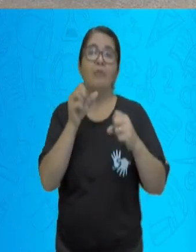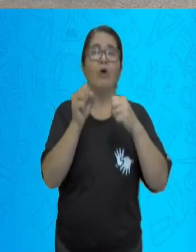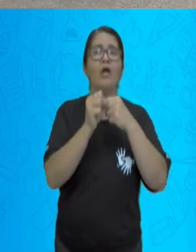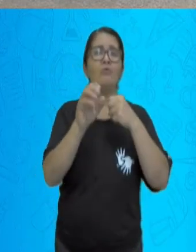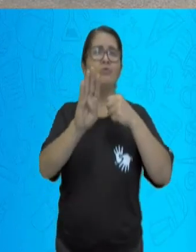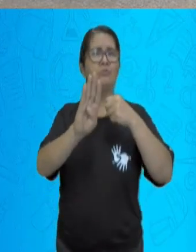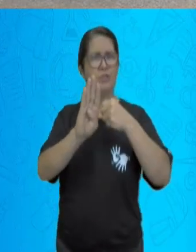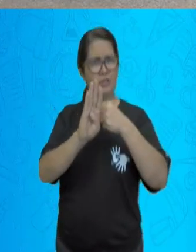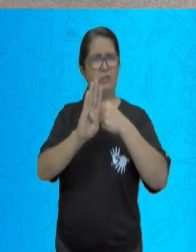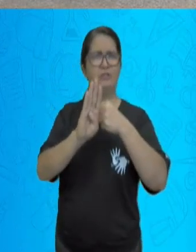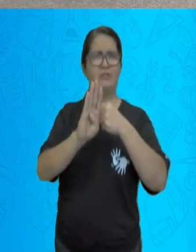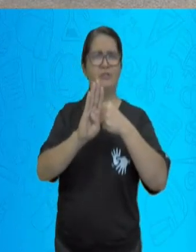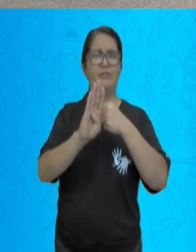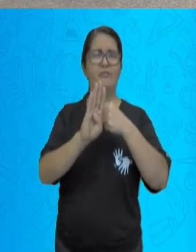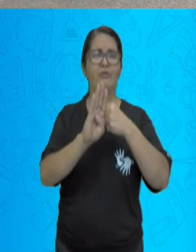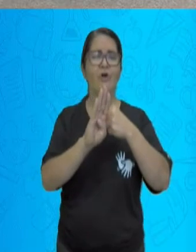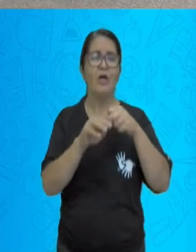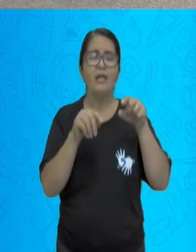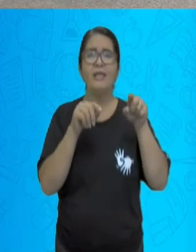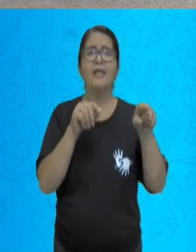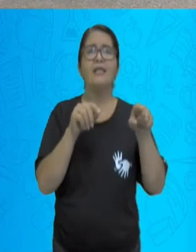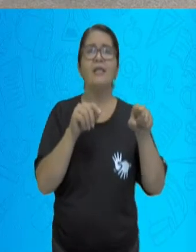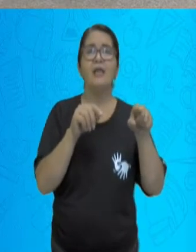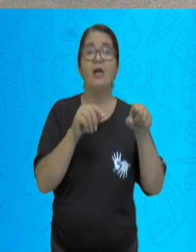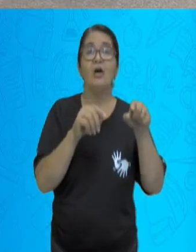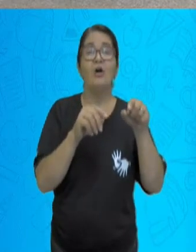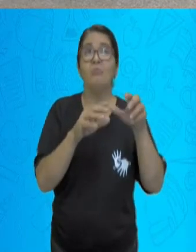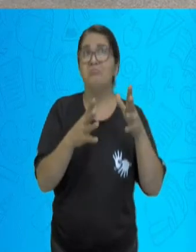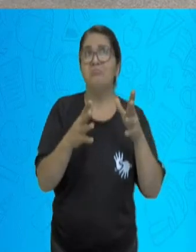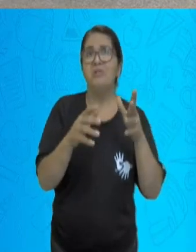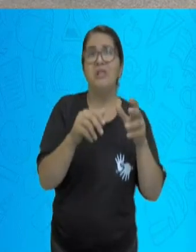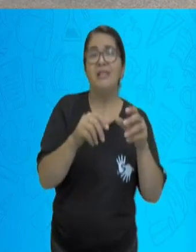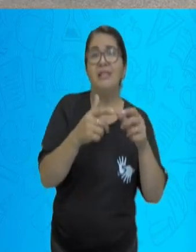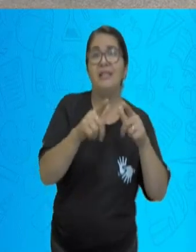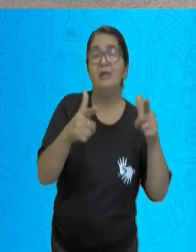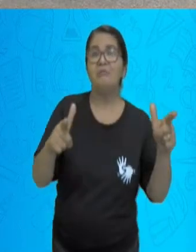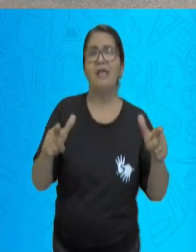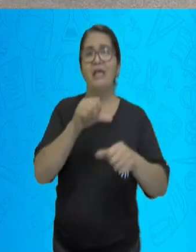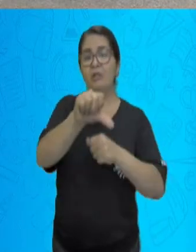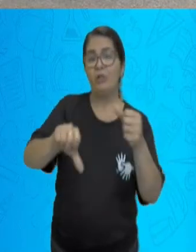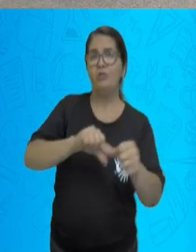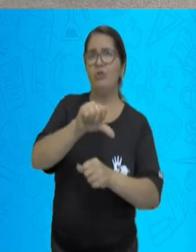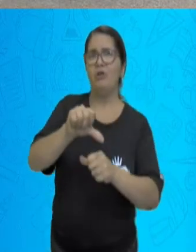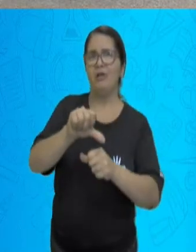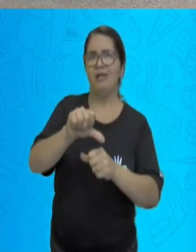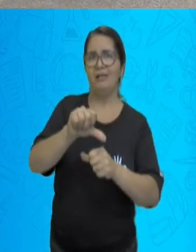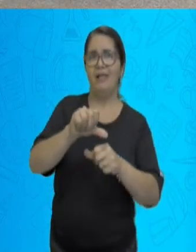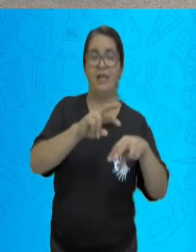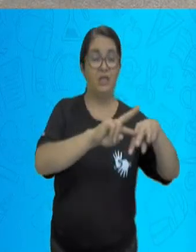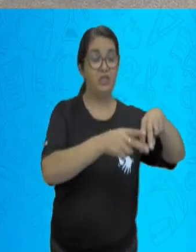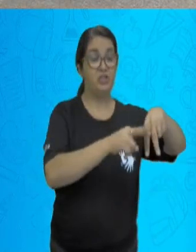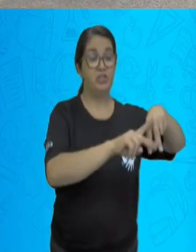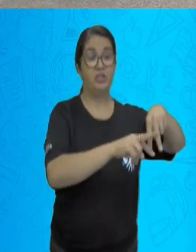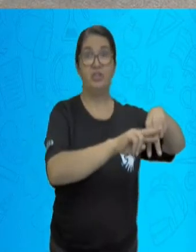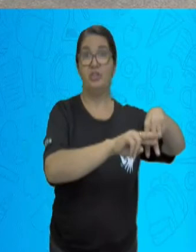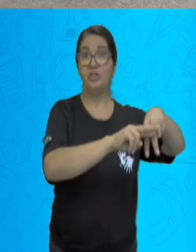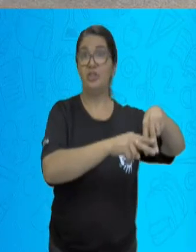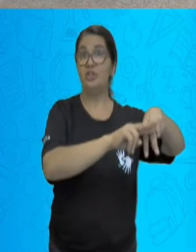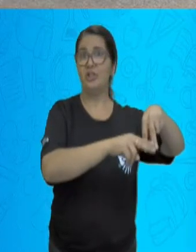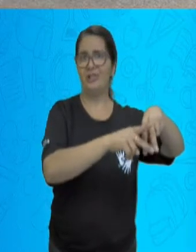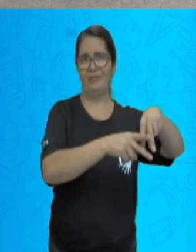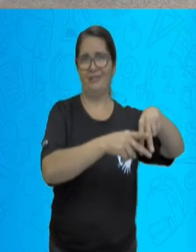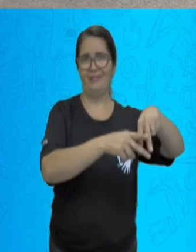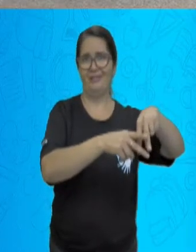substantivos que não se flexionam em gênero. Não há troca de desinência. Quem indica é